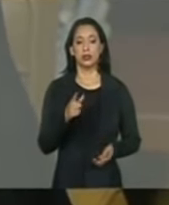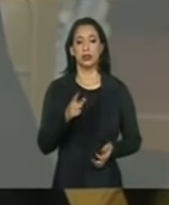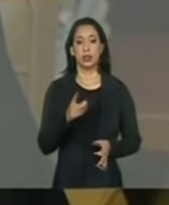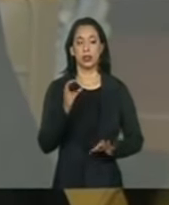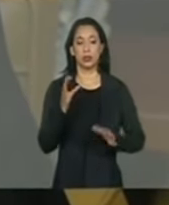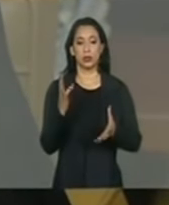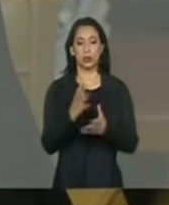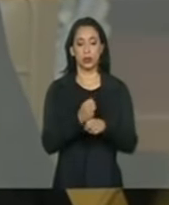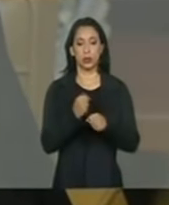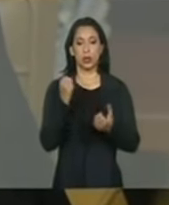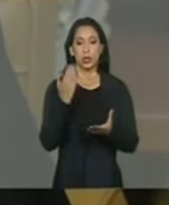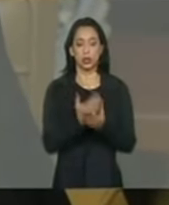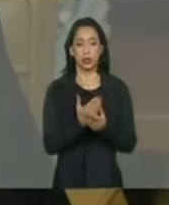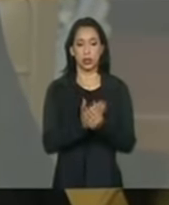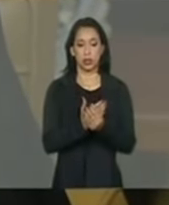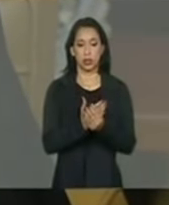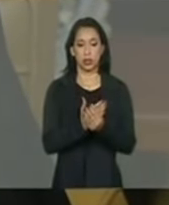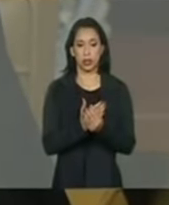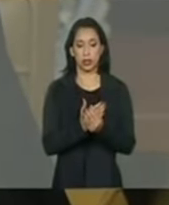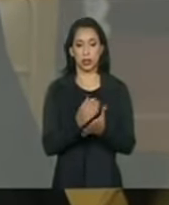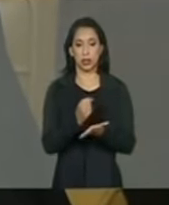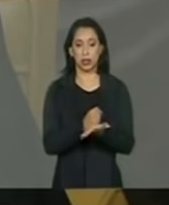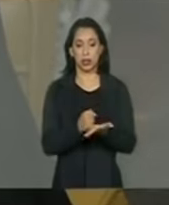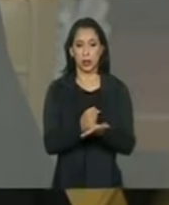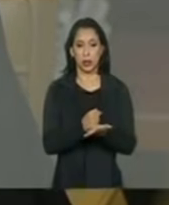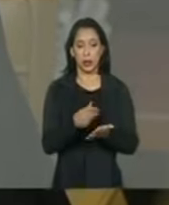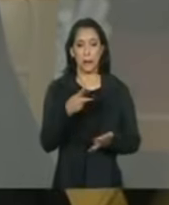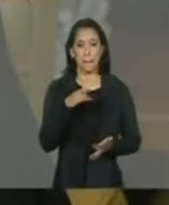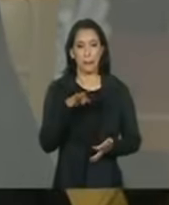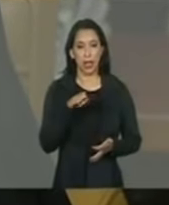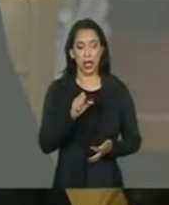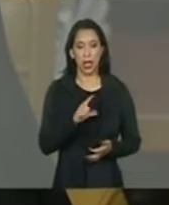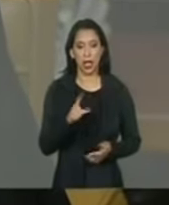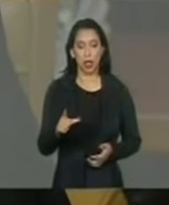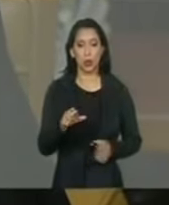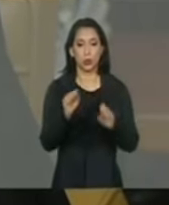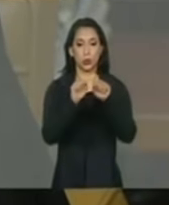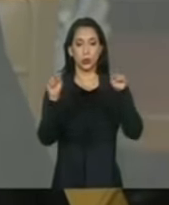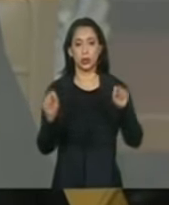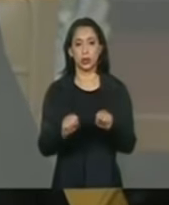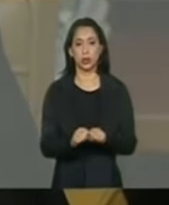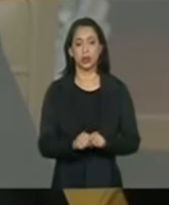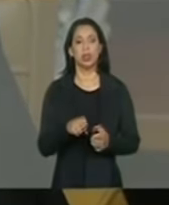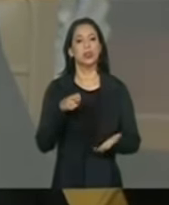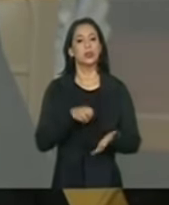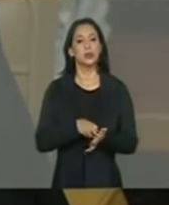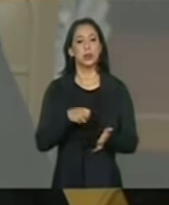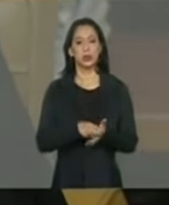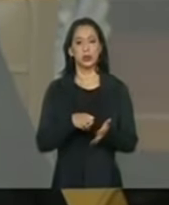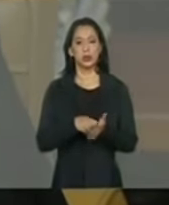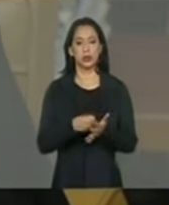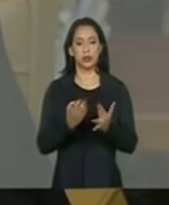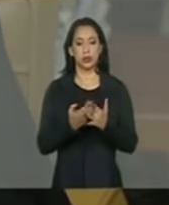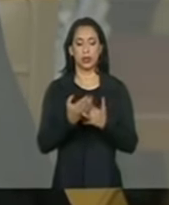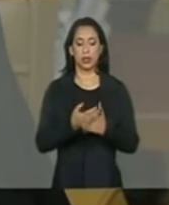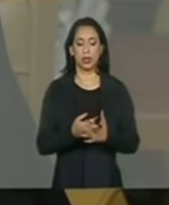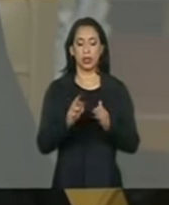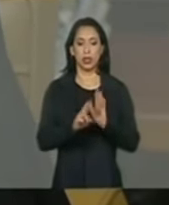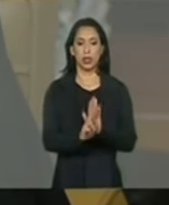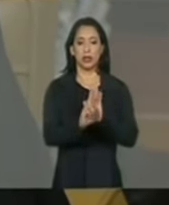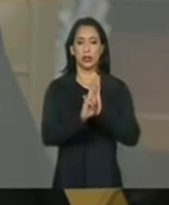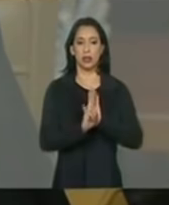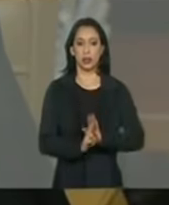penal ou do sistema punitivo motivada pela proíbe a utilização de meios recursais